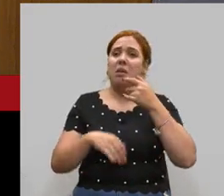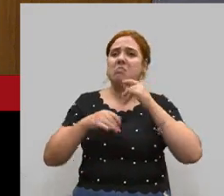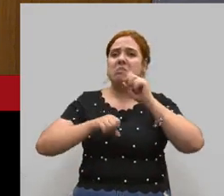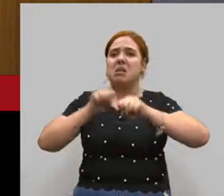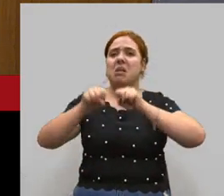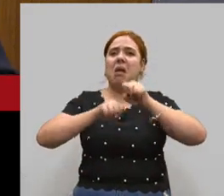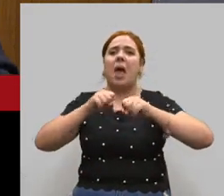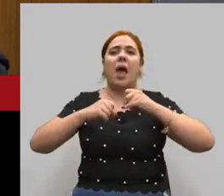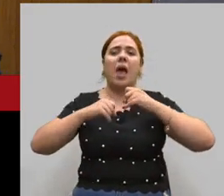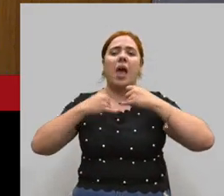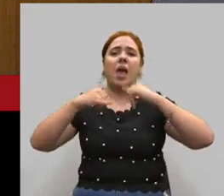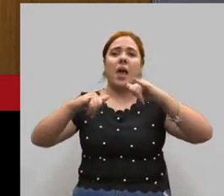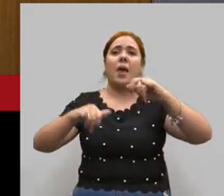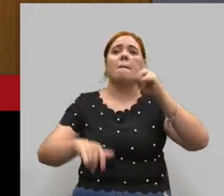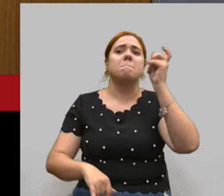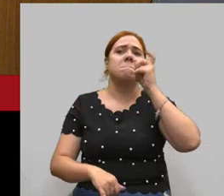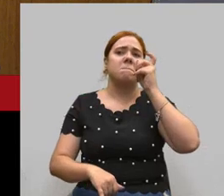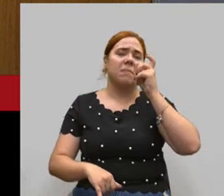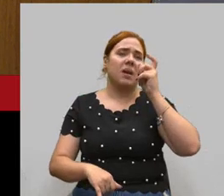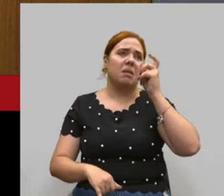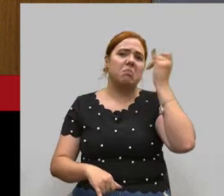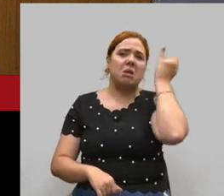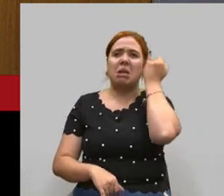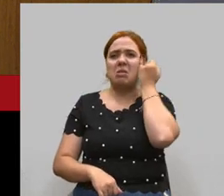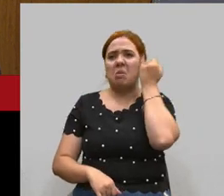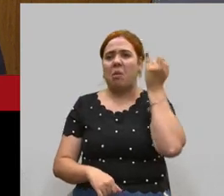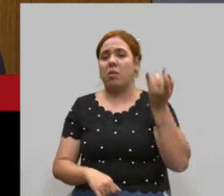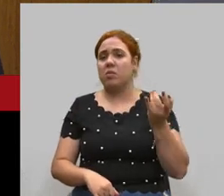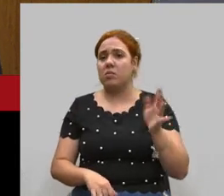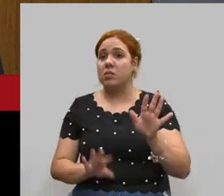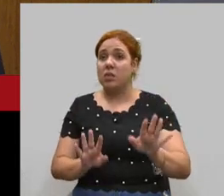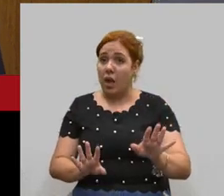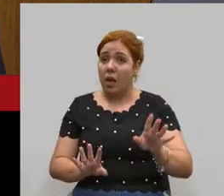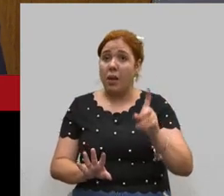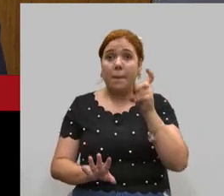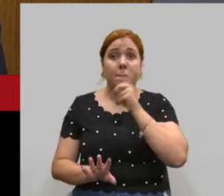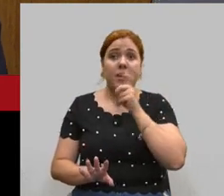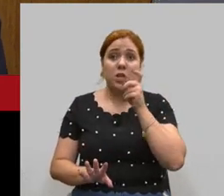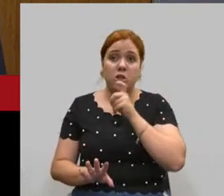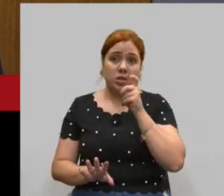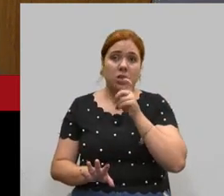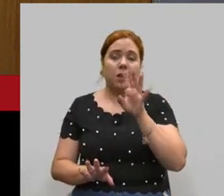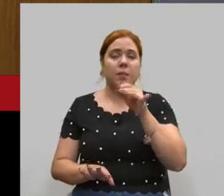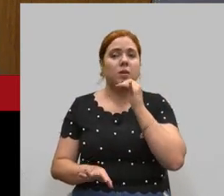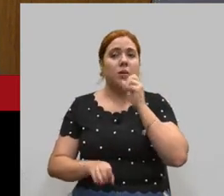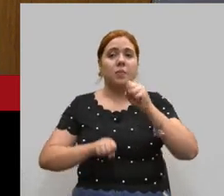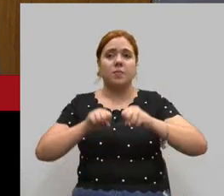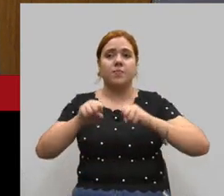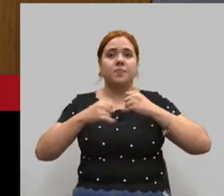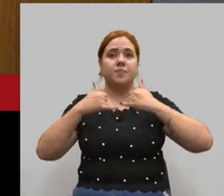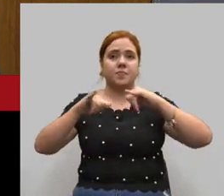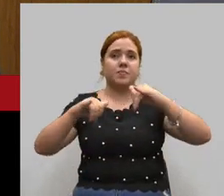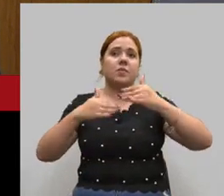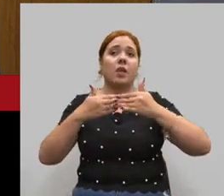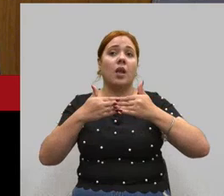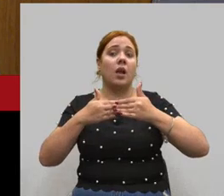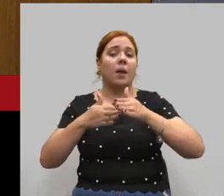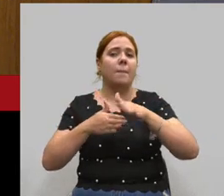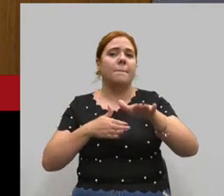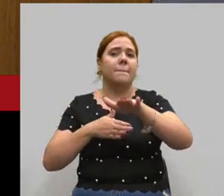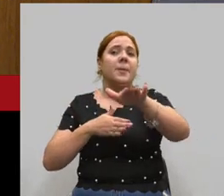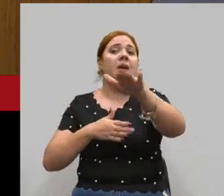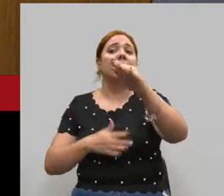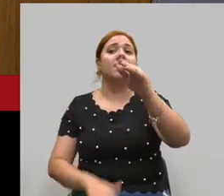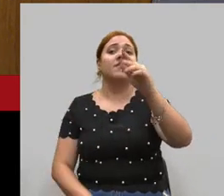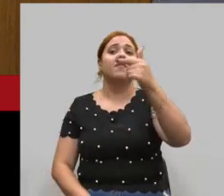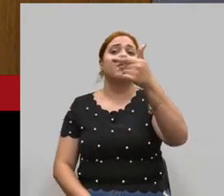treinamento em uma bike comum a pessoa consegue andar ali na faixa de 20 Km e alcançar um uma certa altimetria que